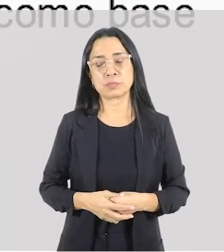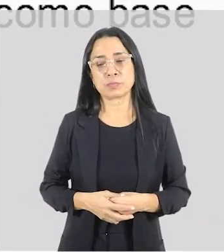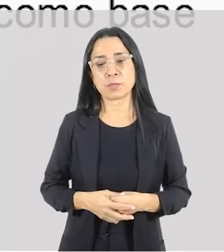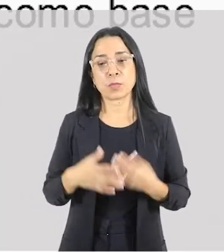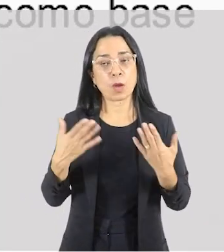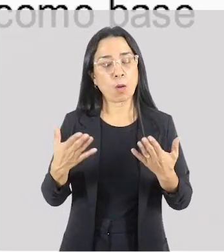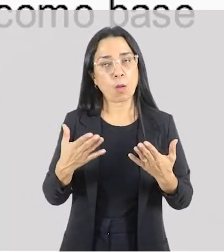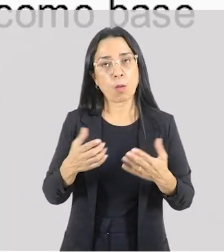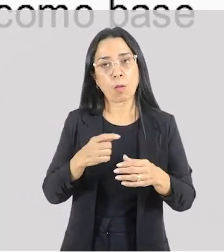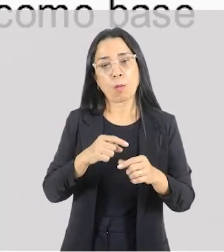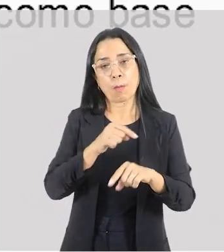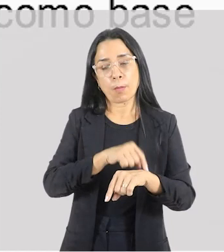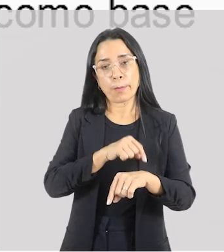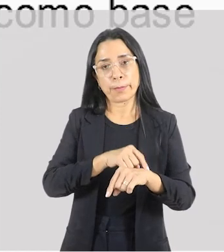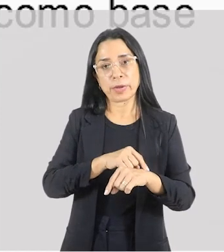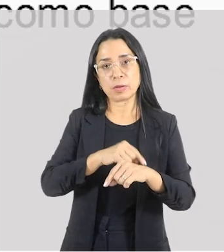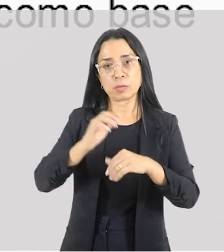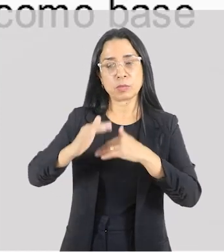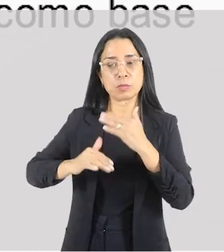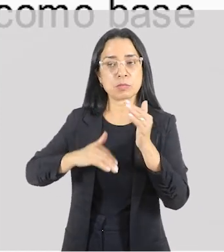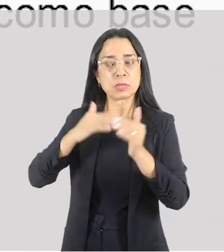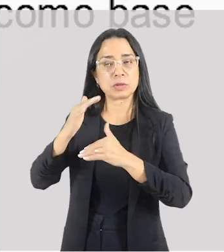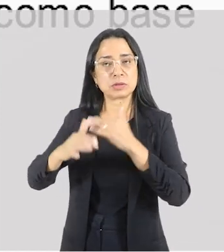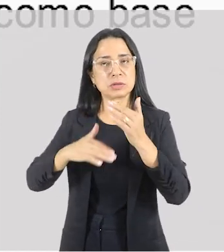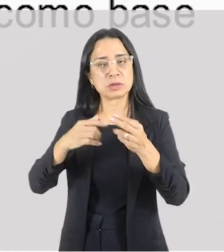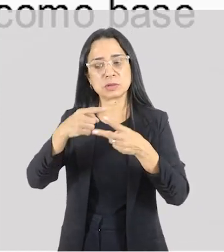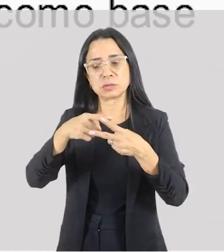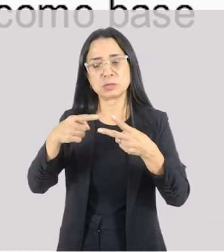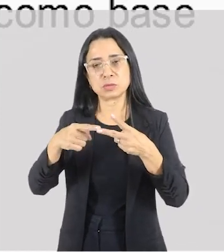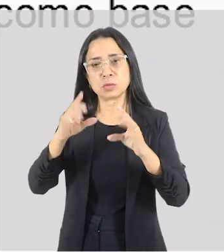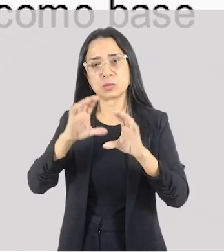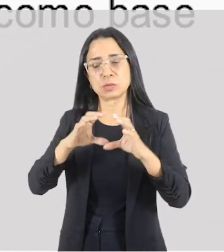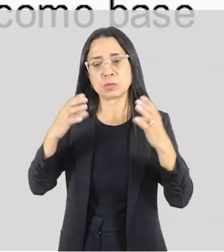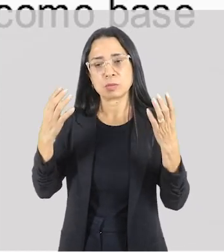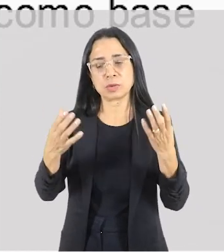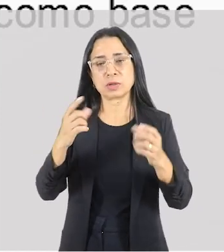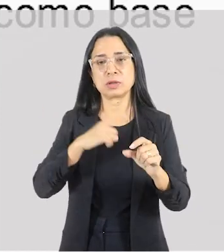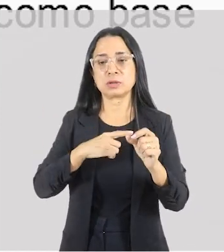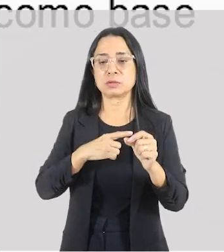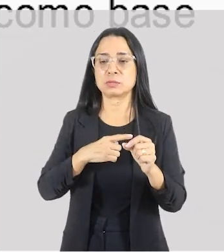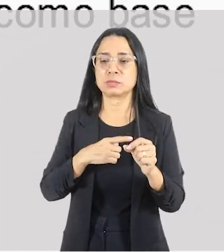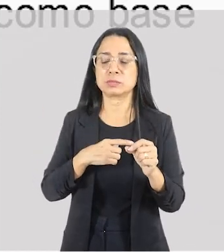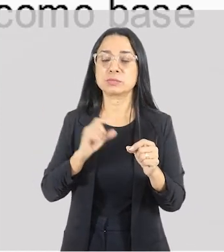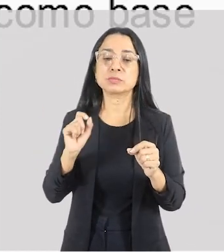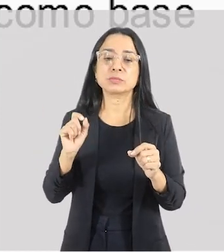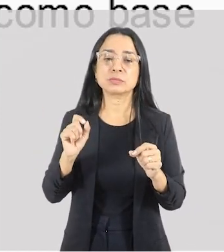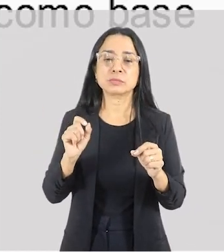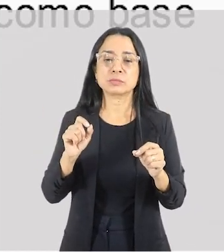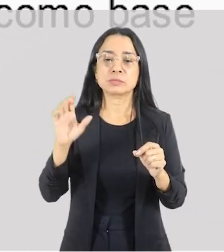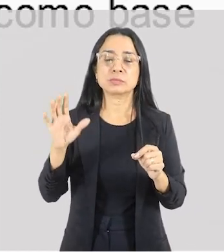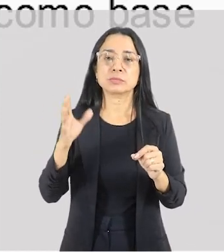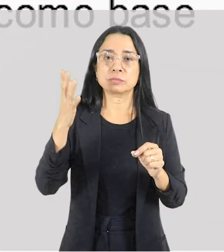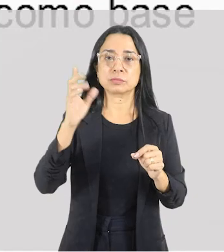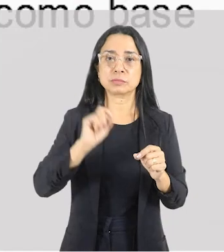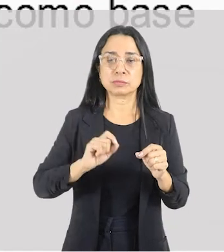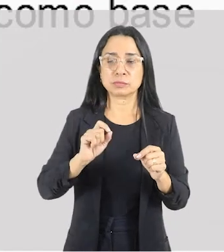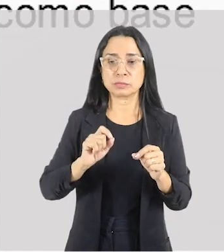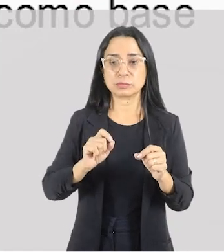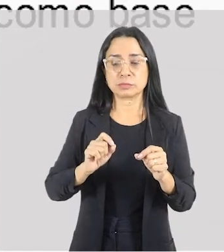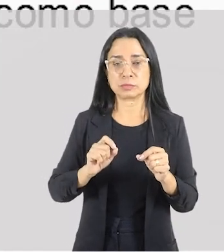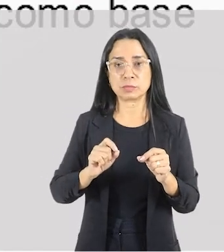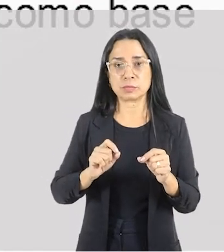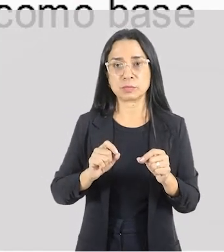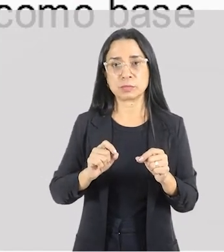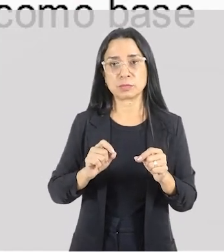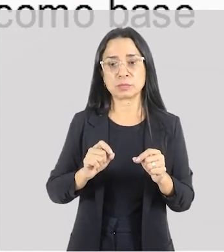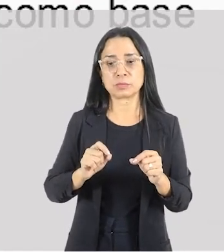aparecem esses dois momentos de congresso, aparece o jornal, uma robustez maior desse movimento operário,